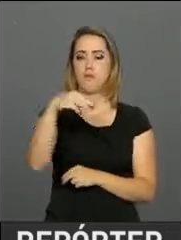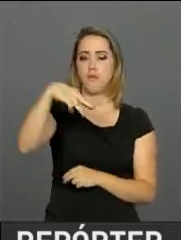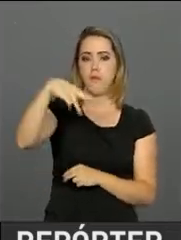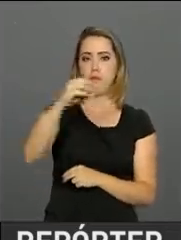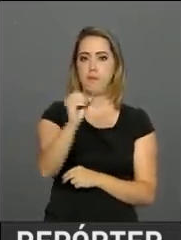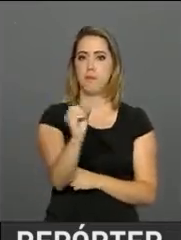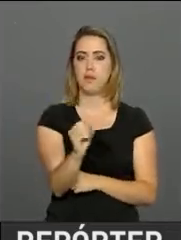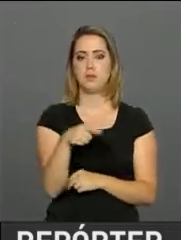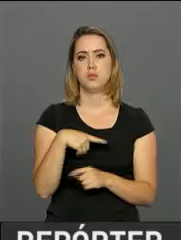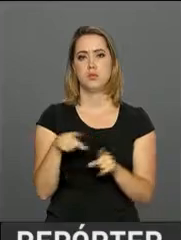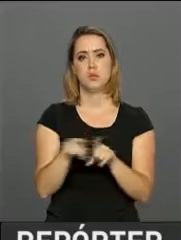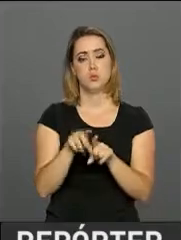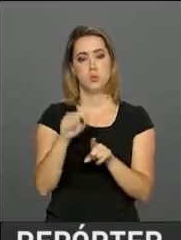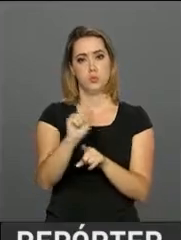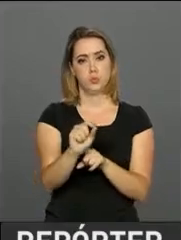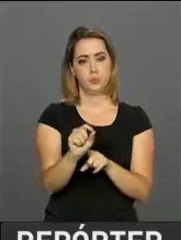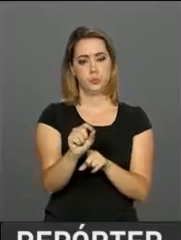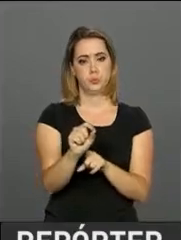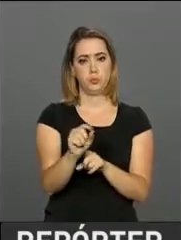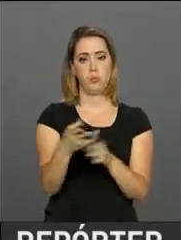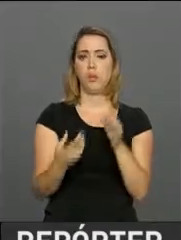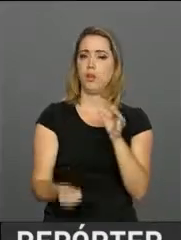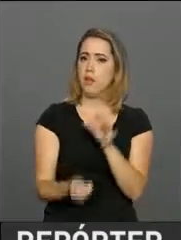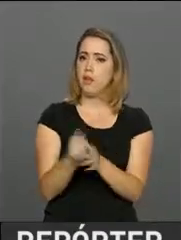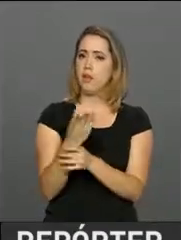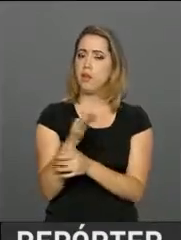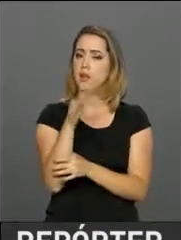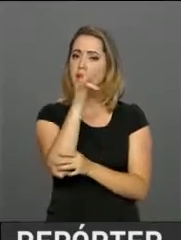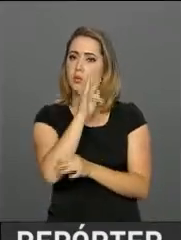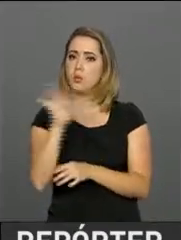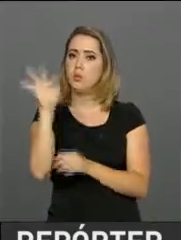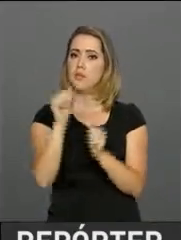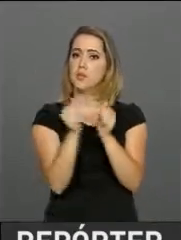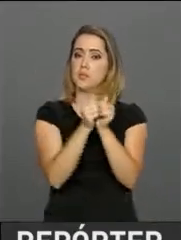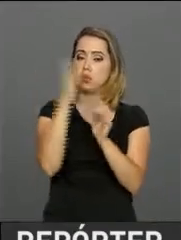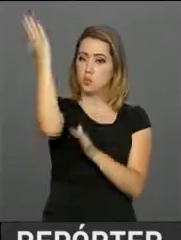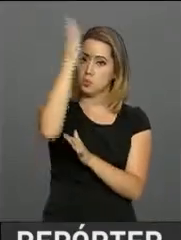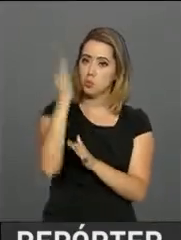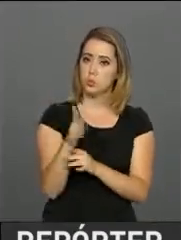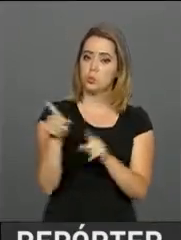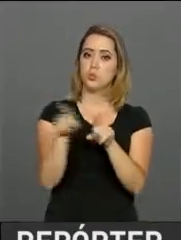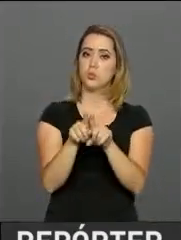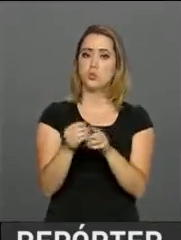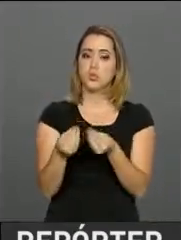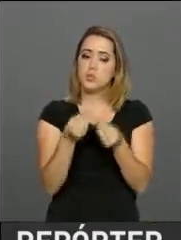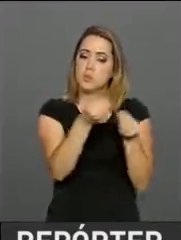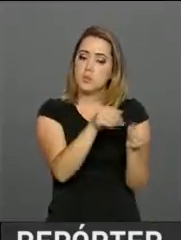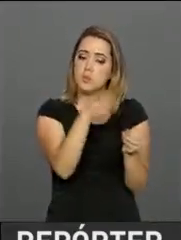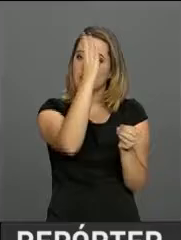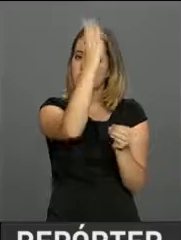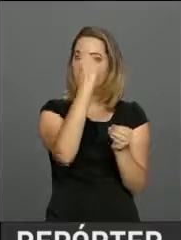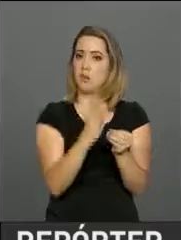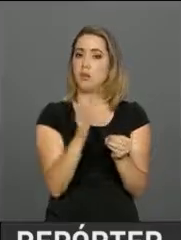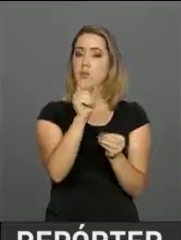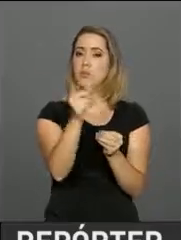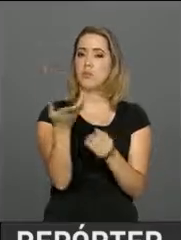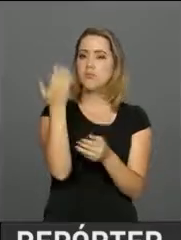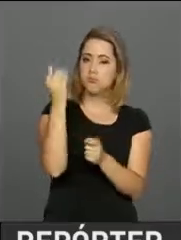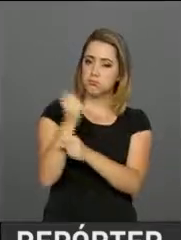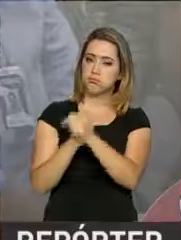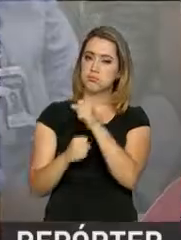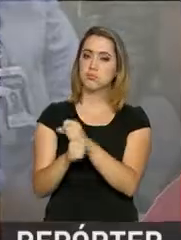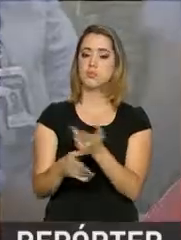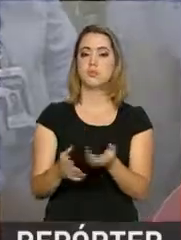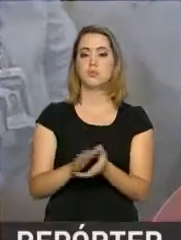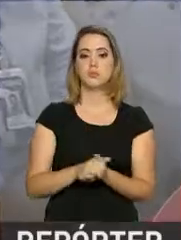o equipamento foi fabricada na frança e em parceria com o brasil e entregue ao governo brasileiro no final do ano passado